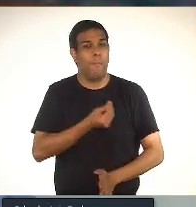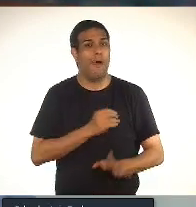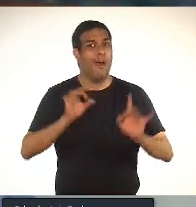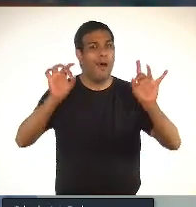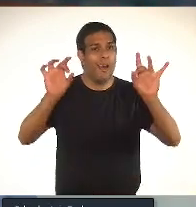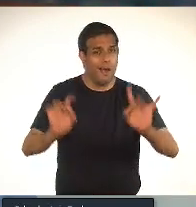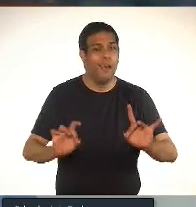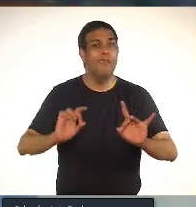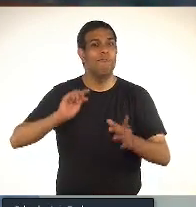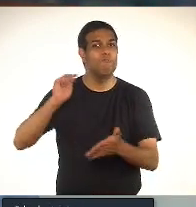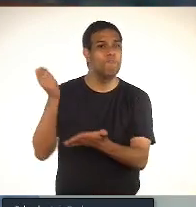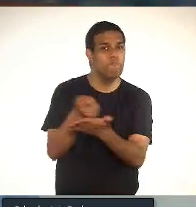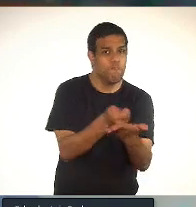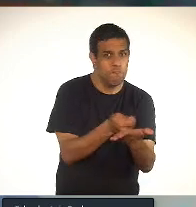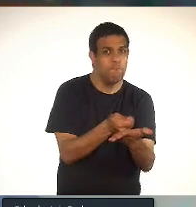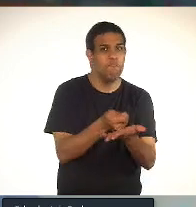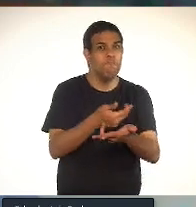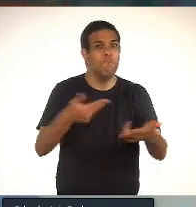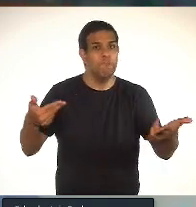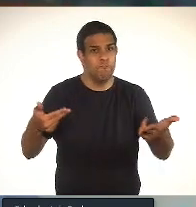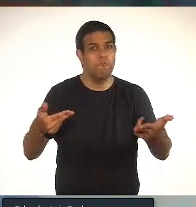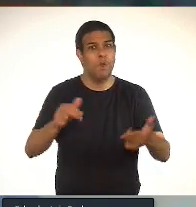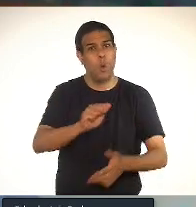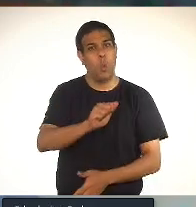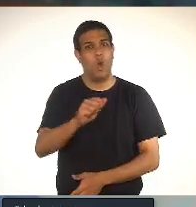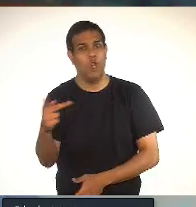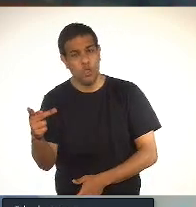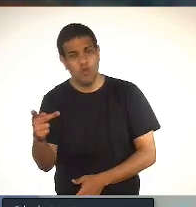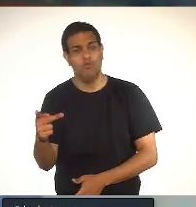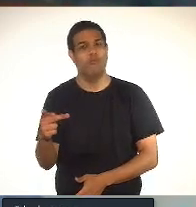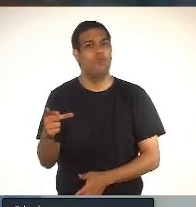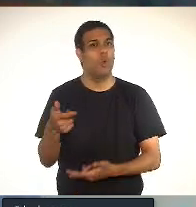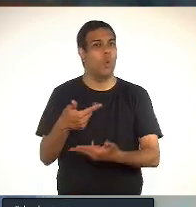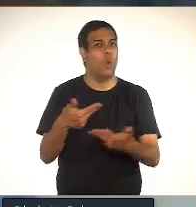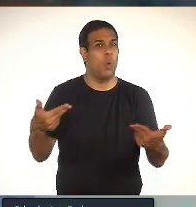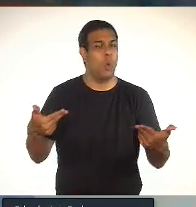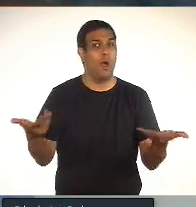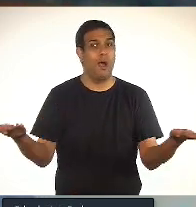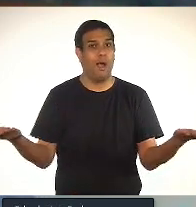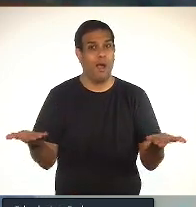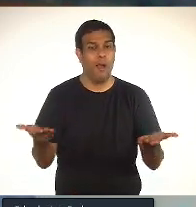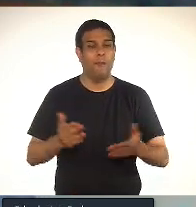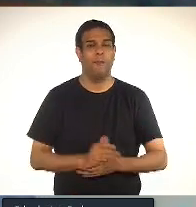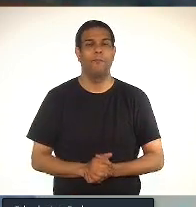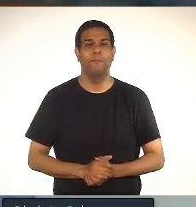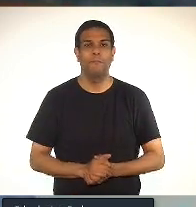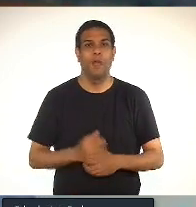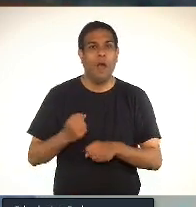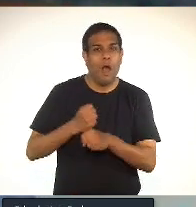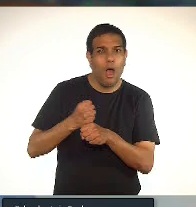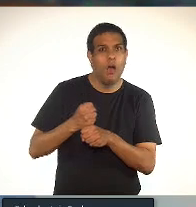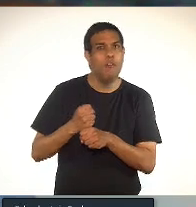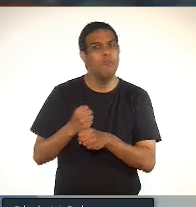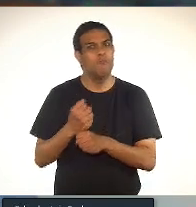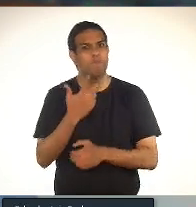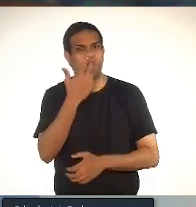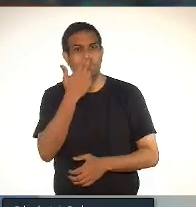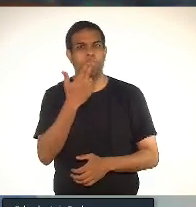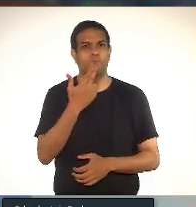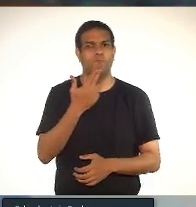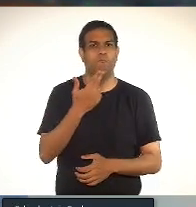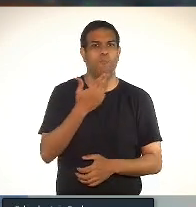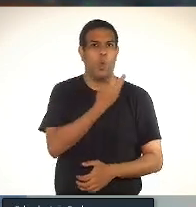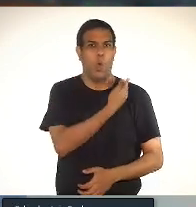que é pago para os inativos e pensionistas. E agora, esse ano, eu acho que isso vai